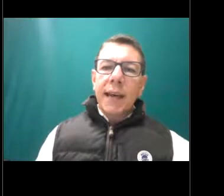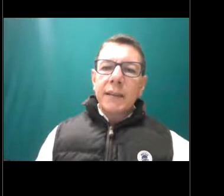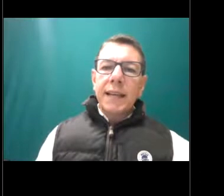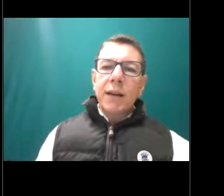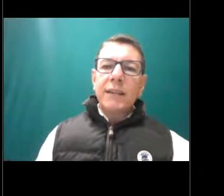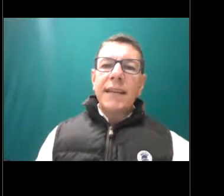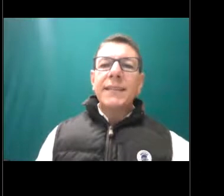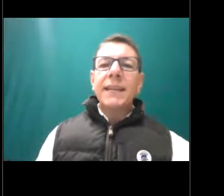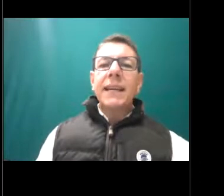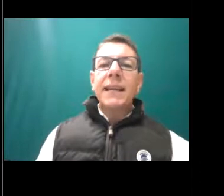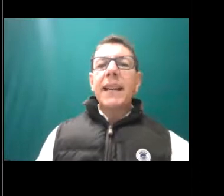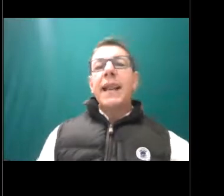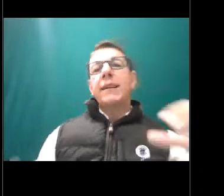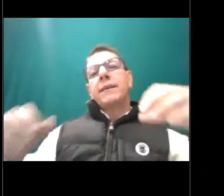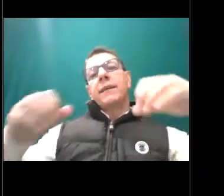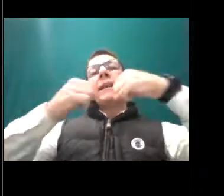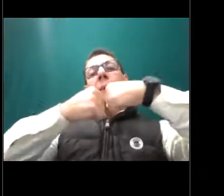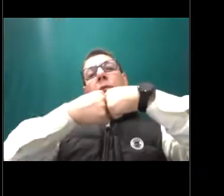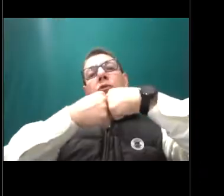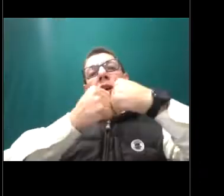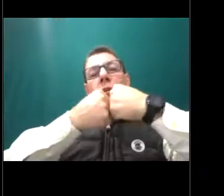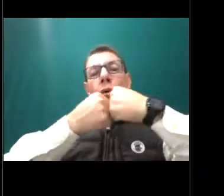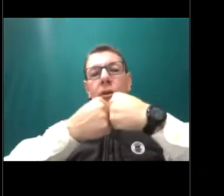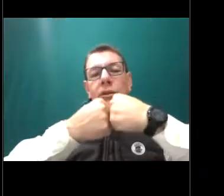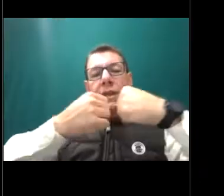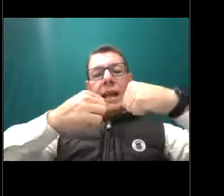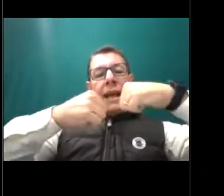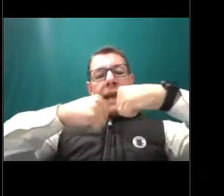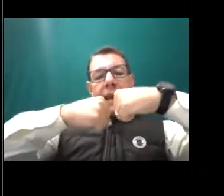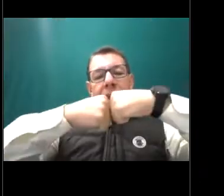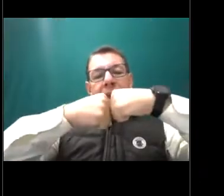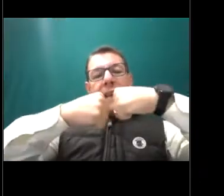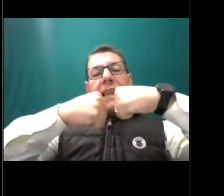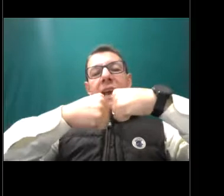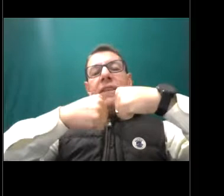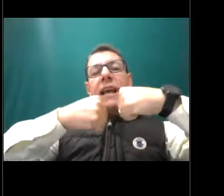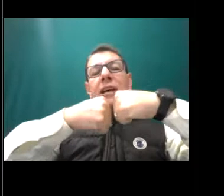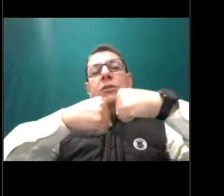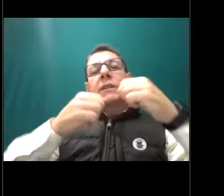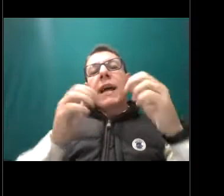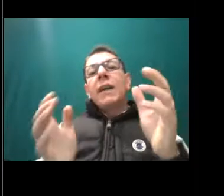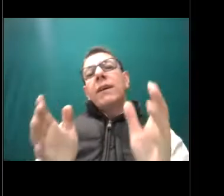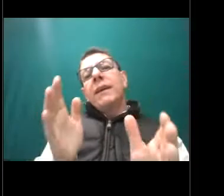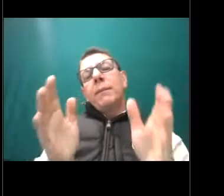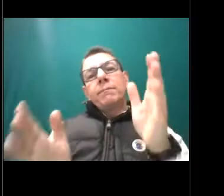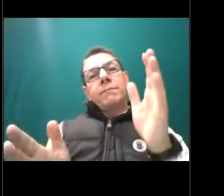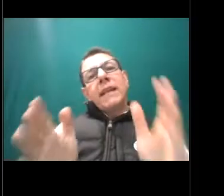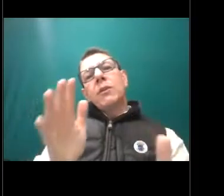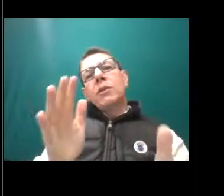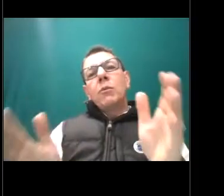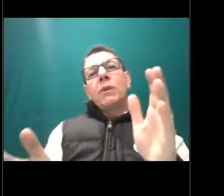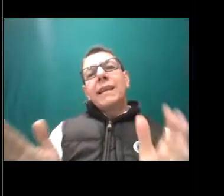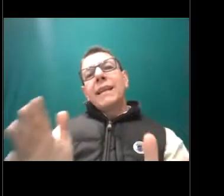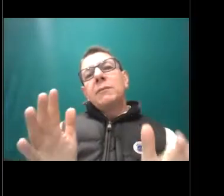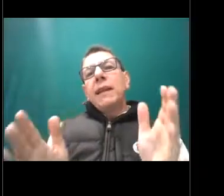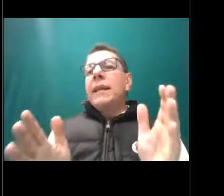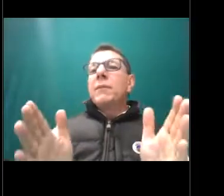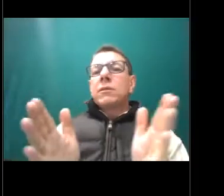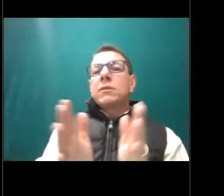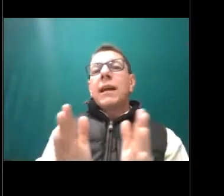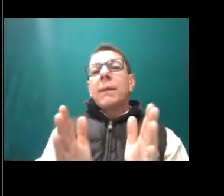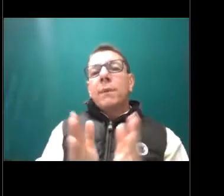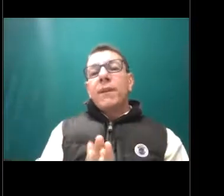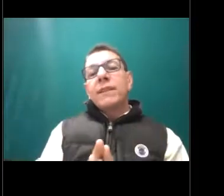para fazer a quebra de grão. E esse cracker, né, ele trabalha com 2 rolos, ele deve estar ajustado aí dentro de 1 a